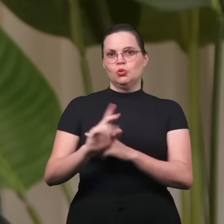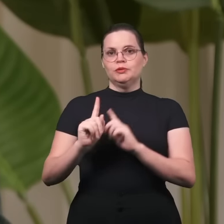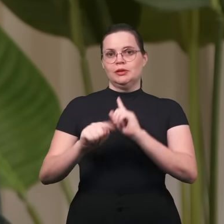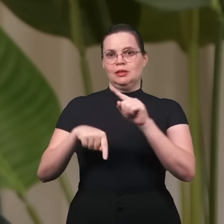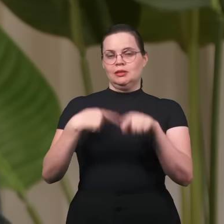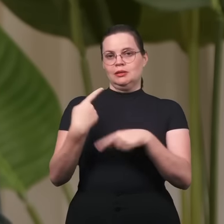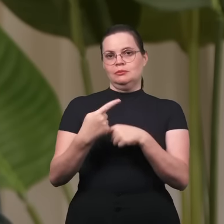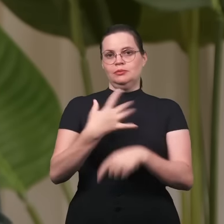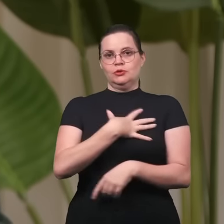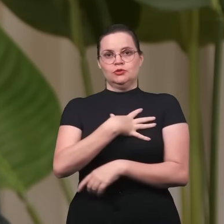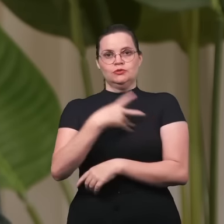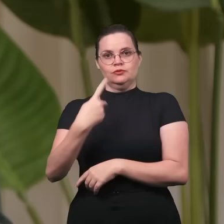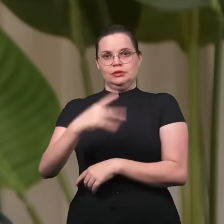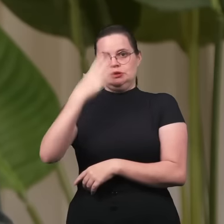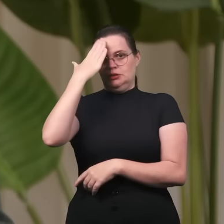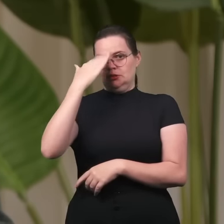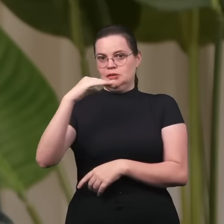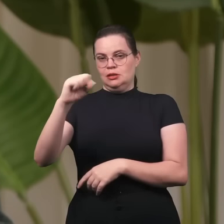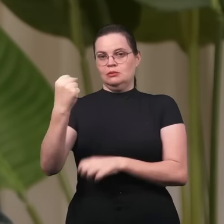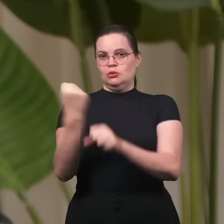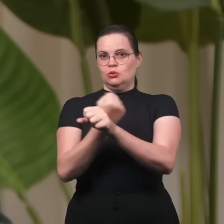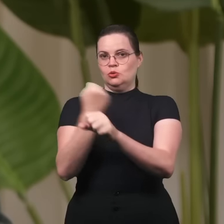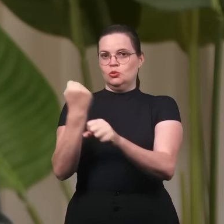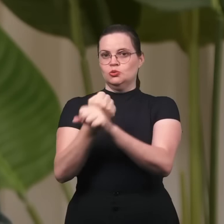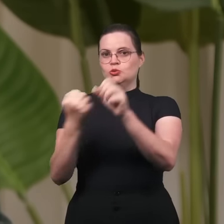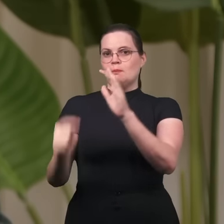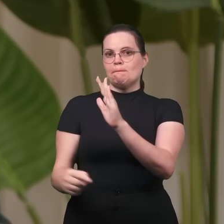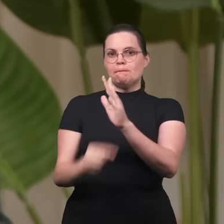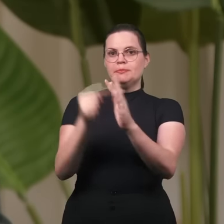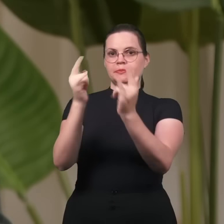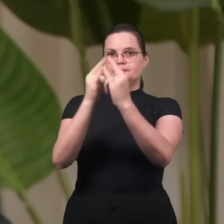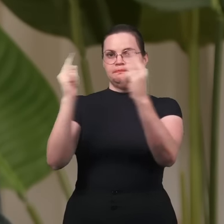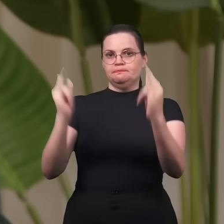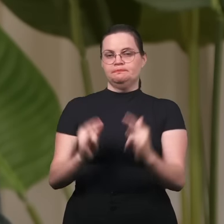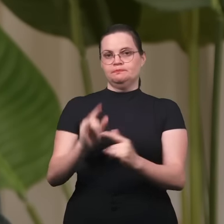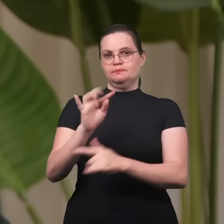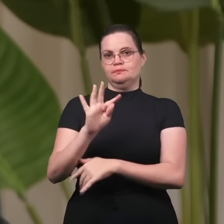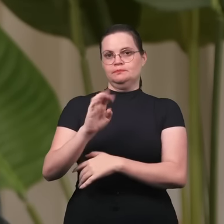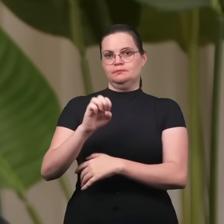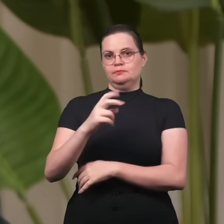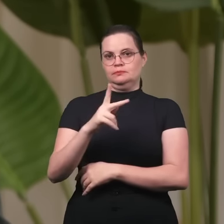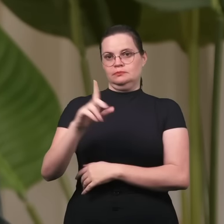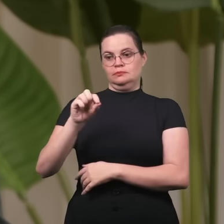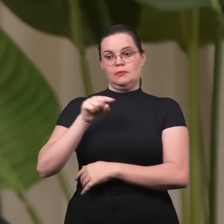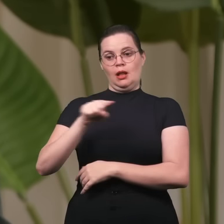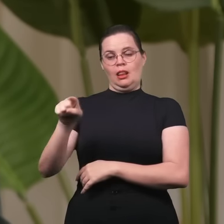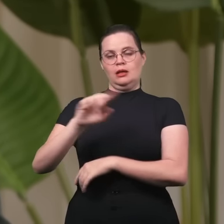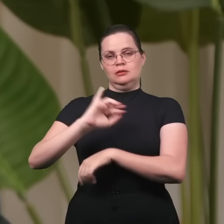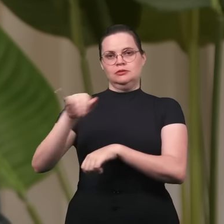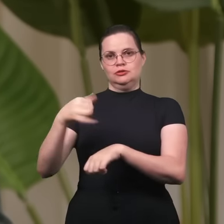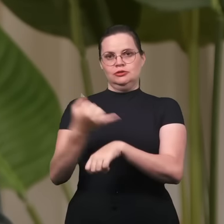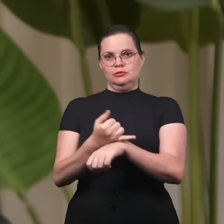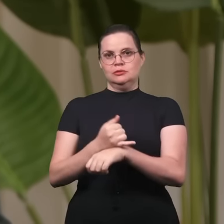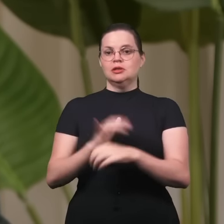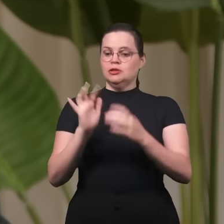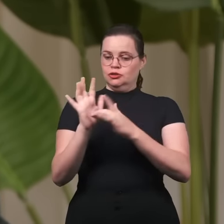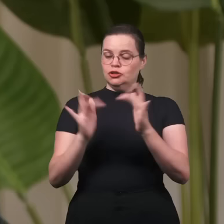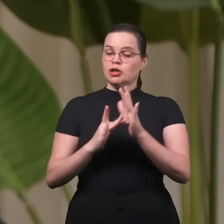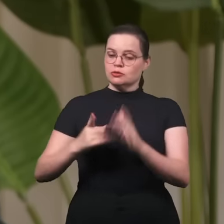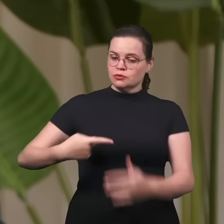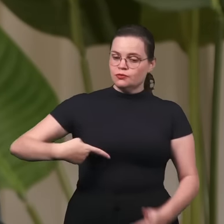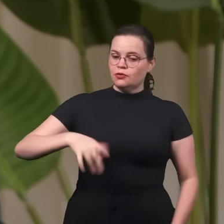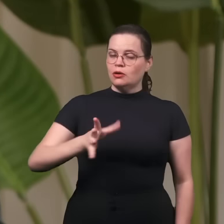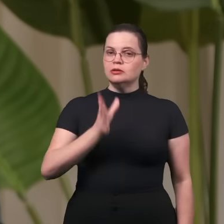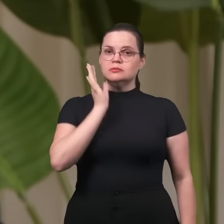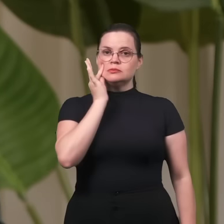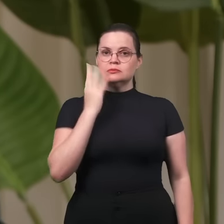Salomão construiu o templo, o primeiro templo, o templo de Salomão, ali em Jerusalém. O Senhor Jesus esteve em Jerusalém, onde